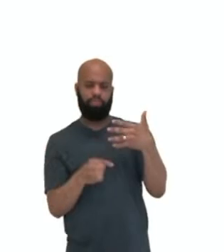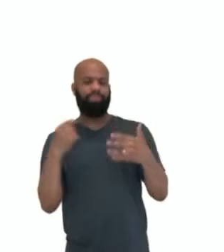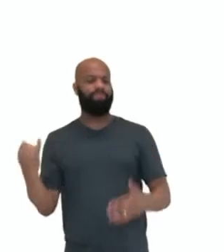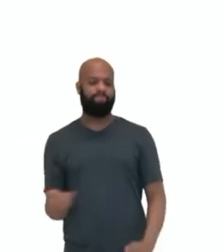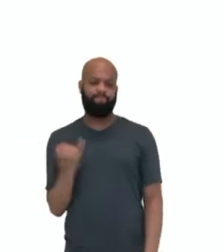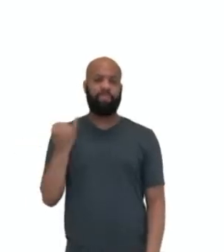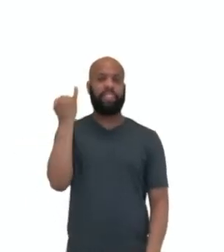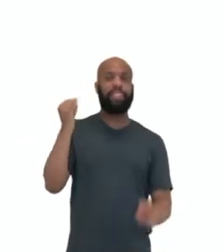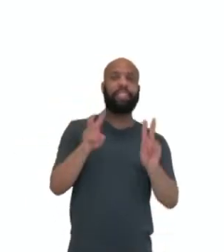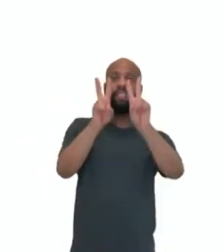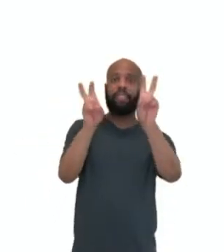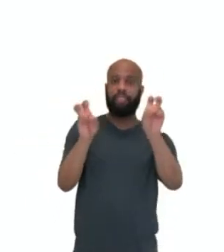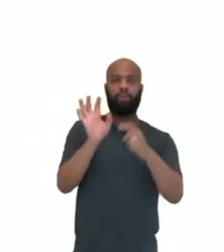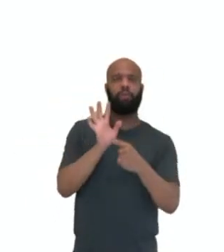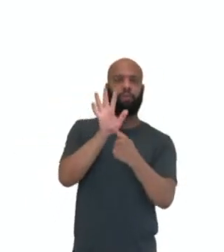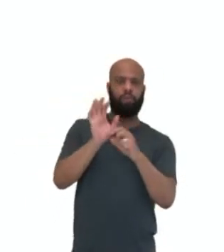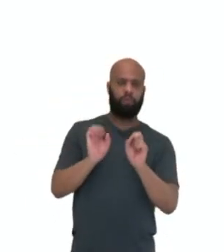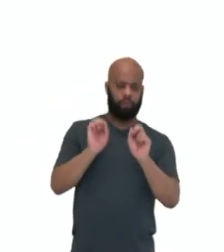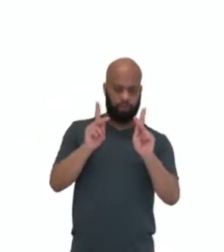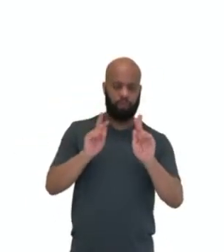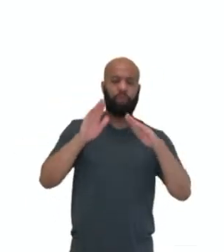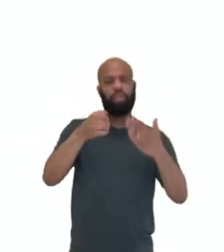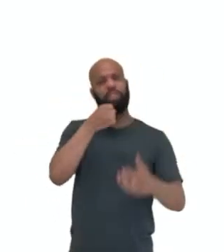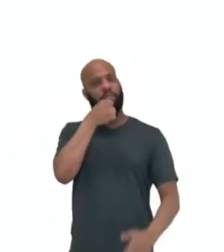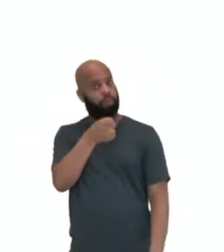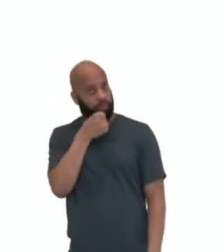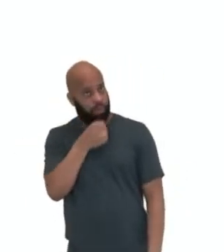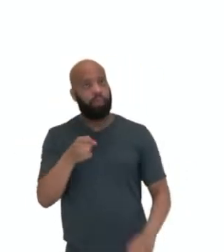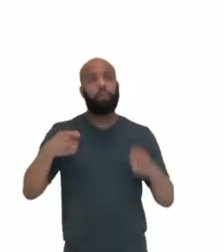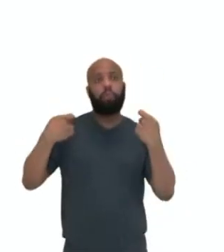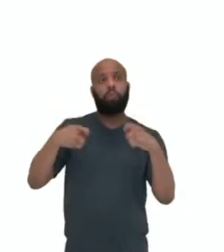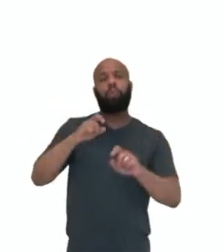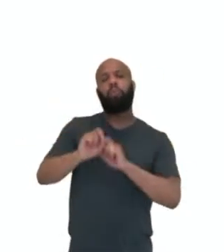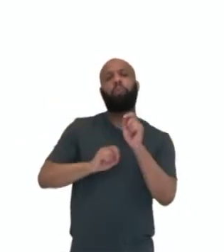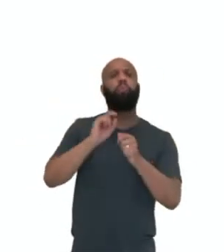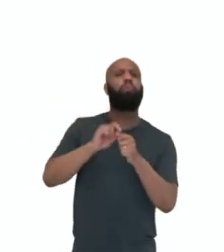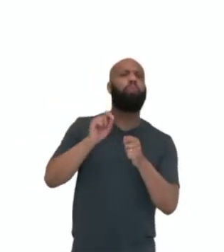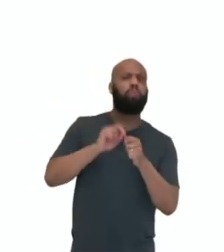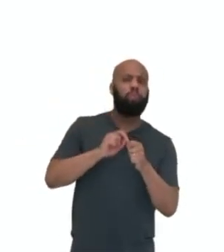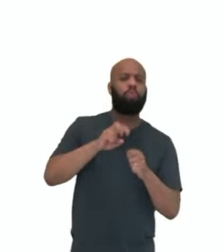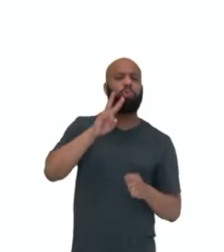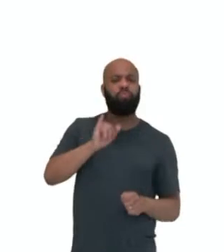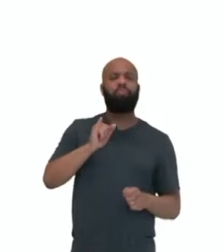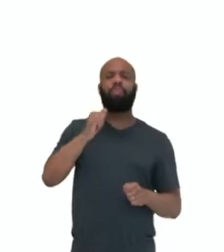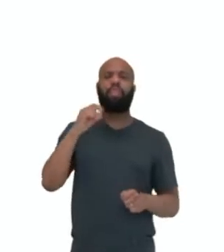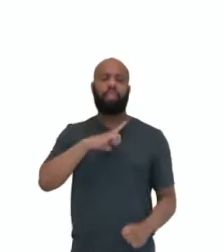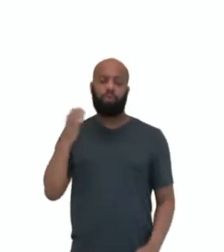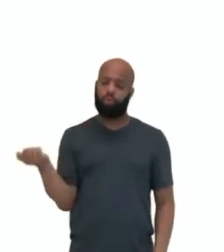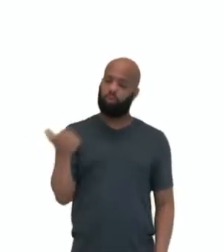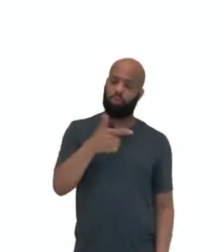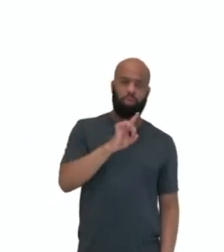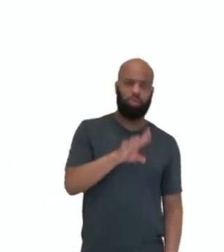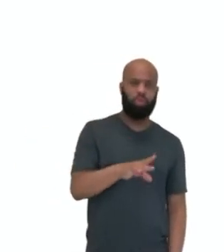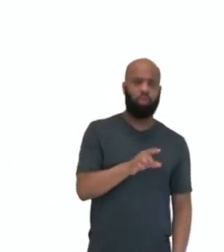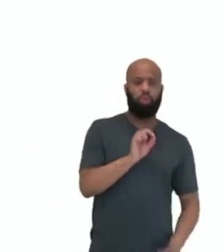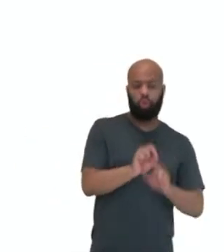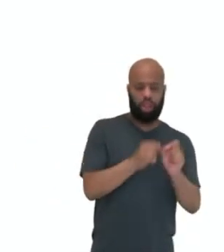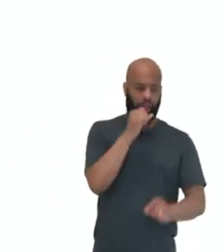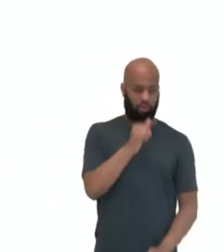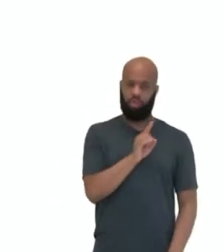relevantes ao assunto abordado. A reportagem precisa fazer o quê? Ir além de uma simples